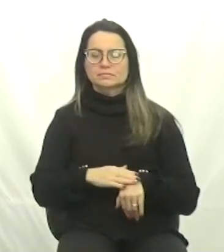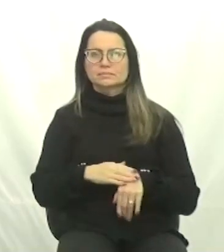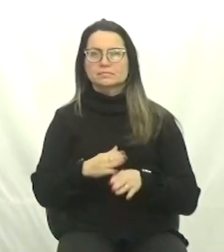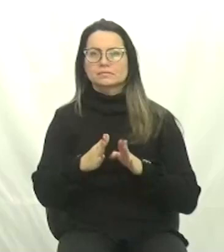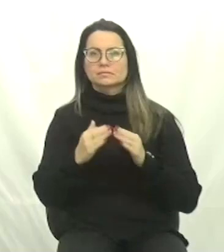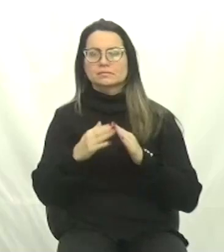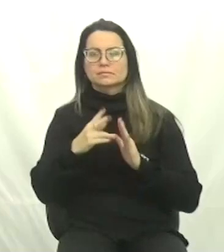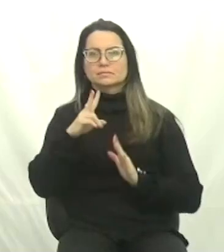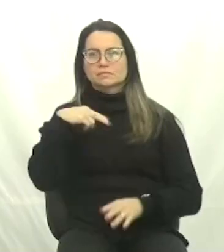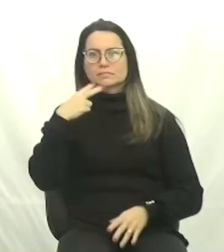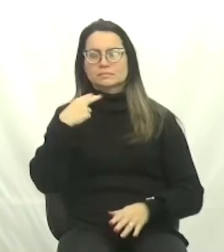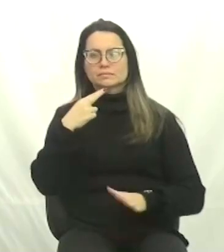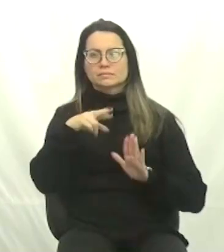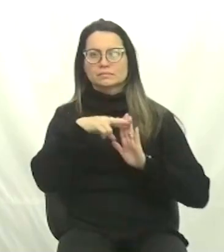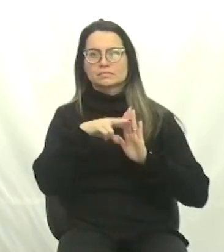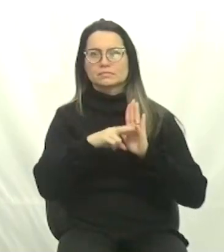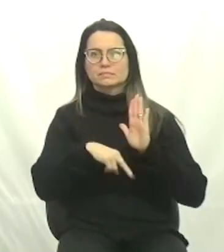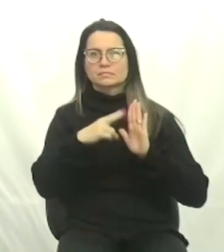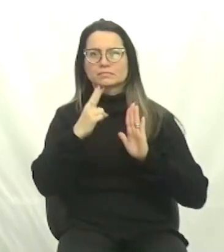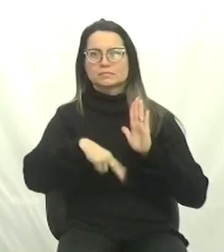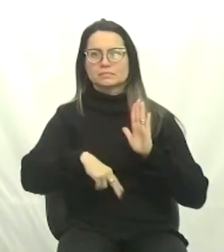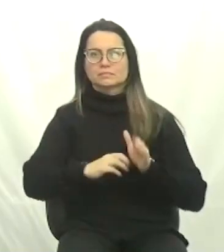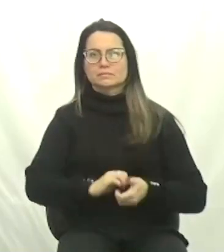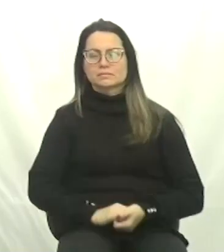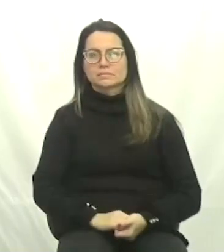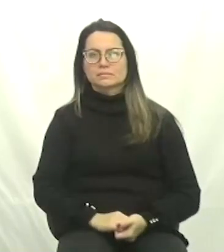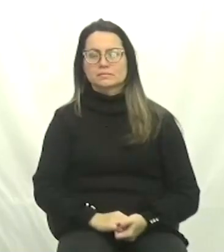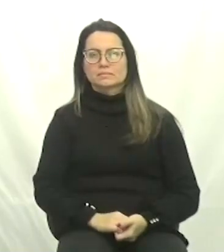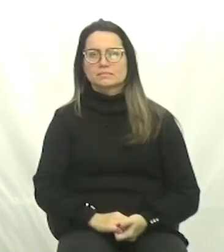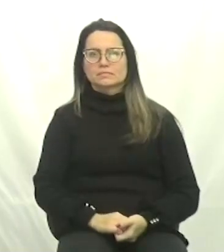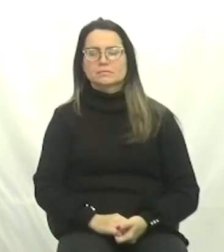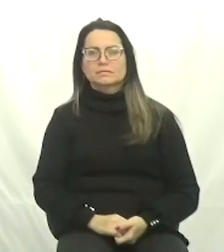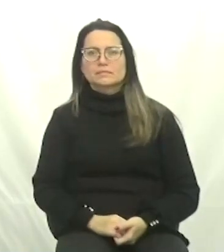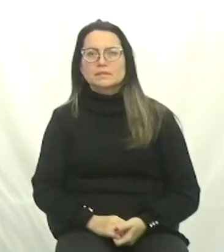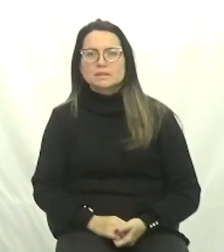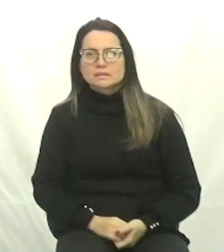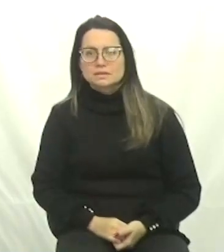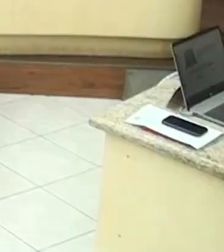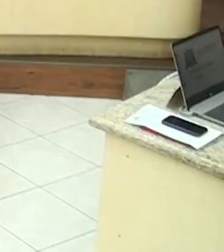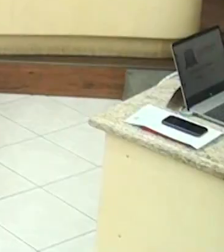senhores vereadores e vereadoras que façam a confirmação do quórum.